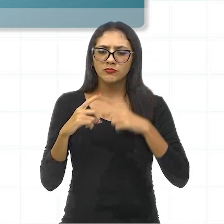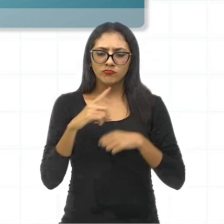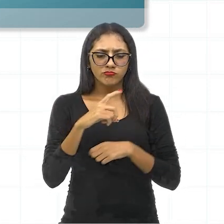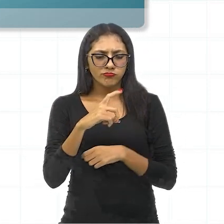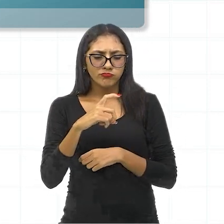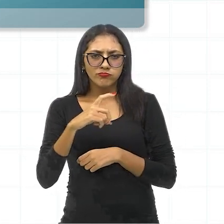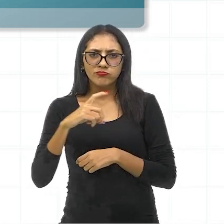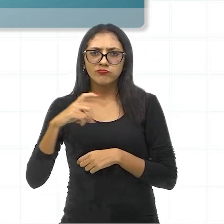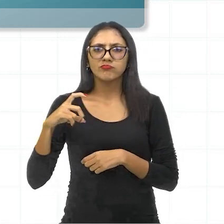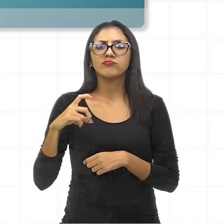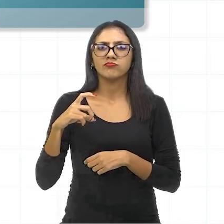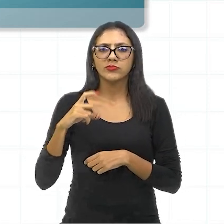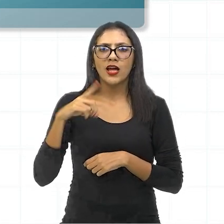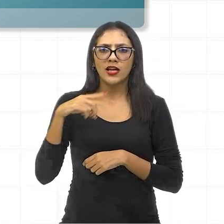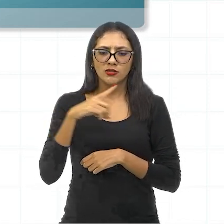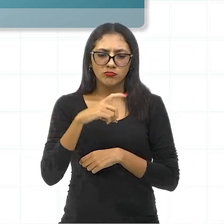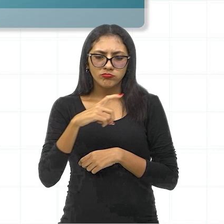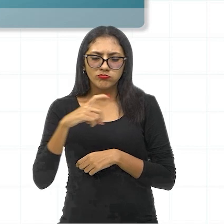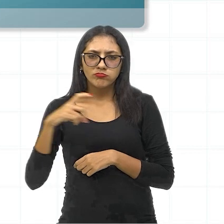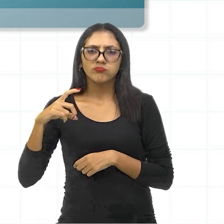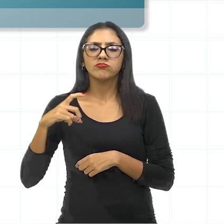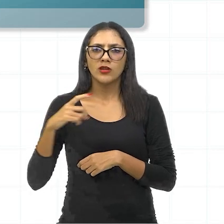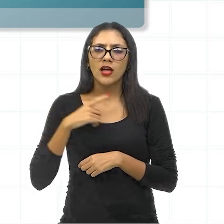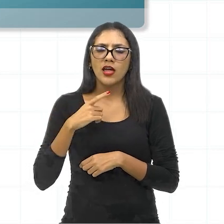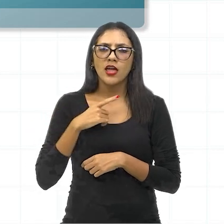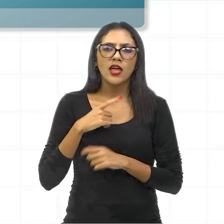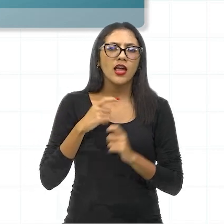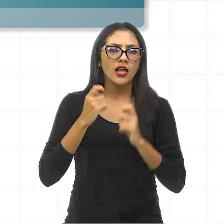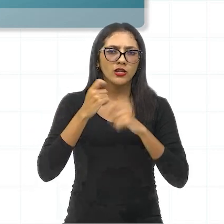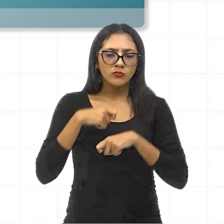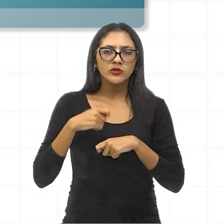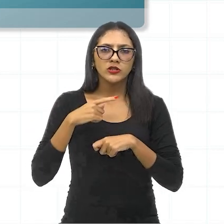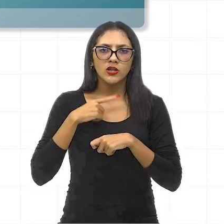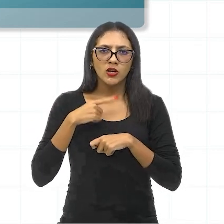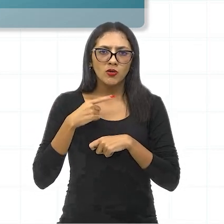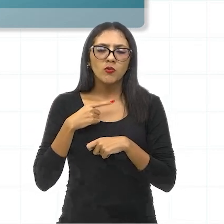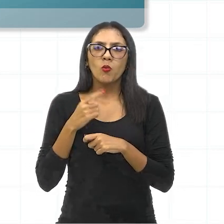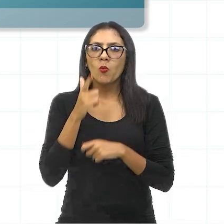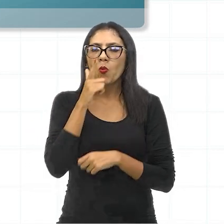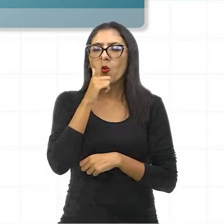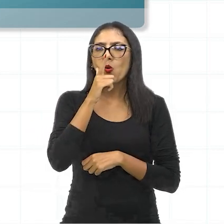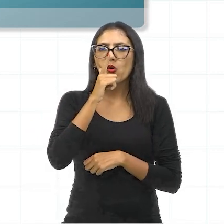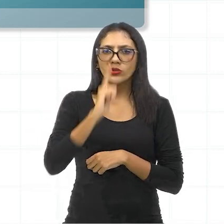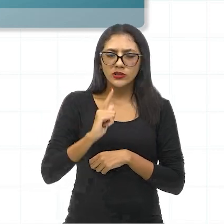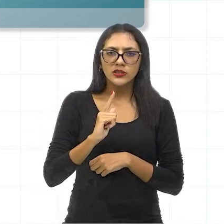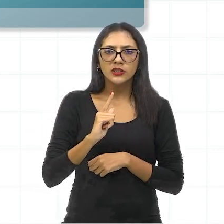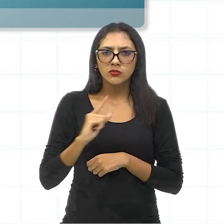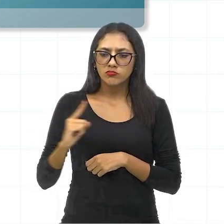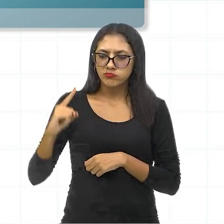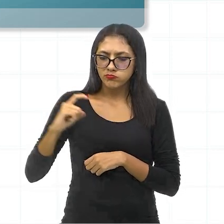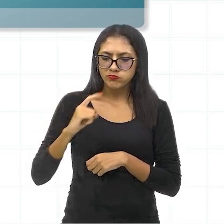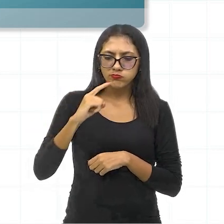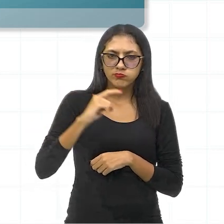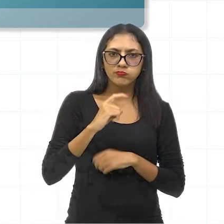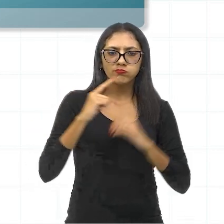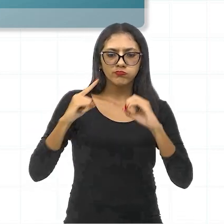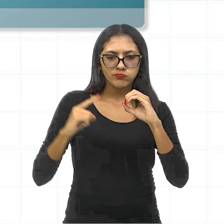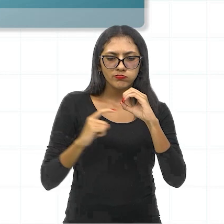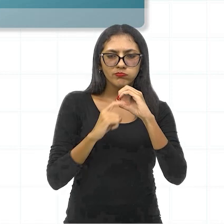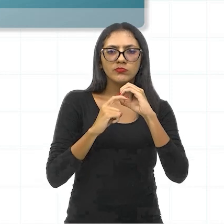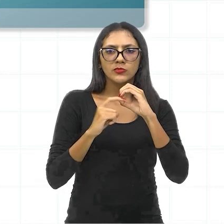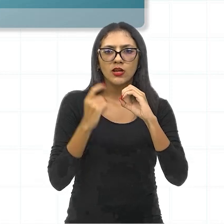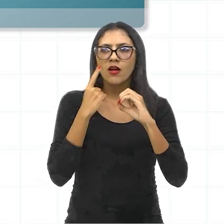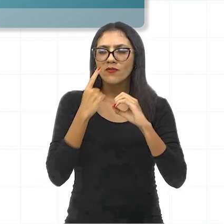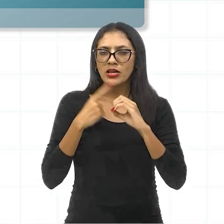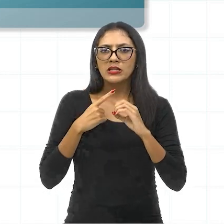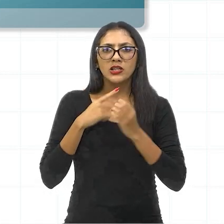de uma cauda, que é justamente para ele ir fazendo esse caminho, né? Esse percurso até chegar a um óvulo. E você está vendo ali que são vários